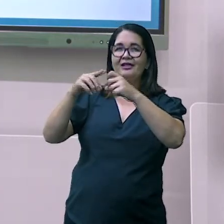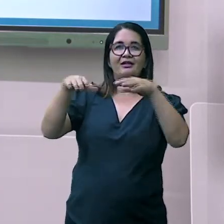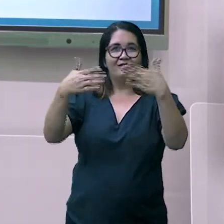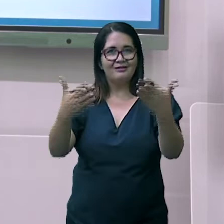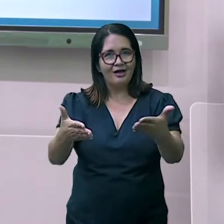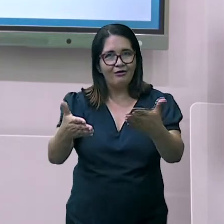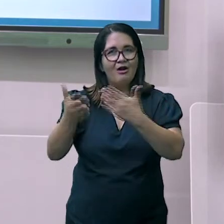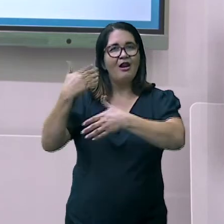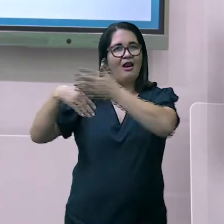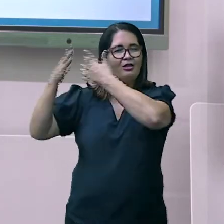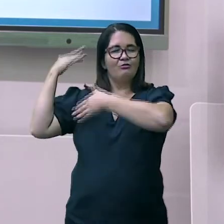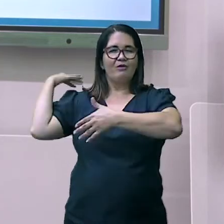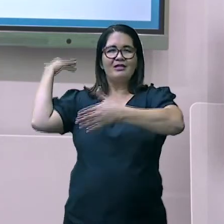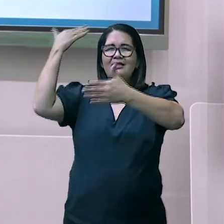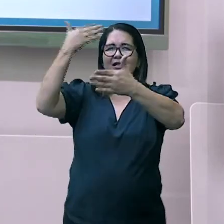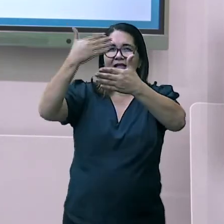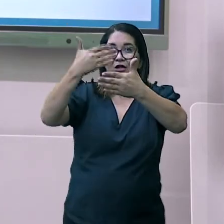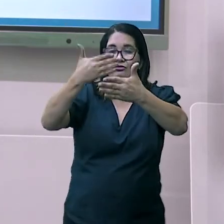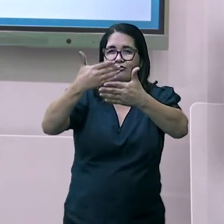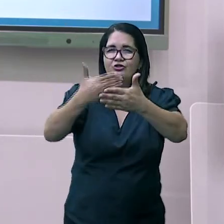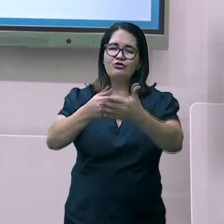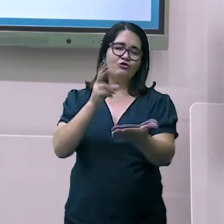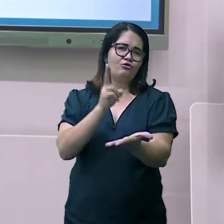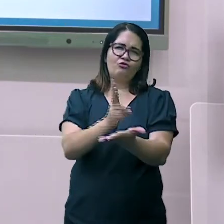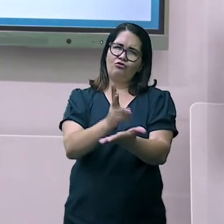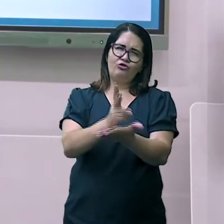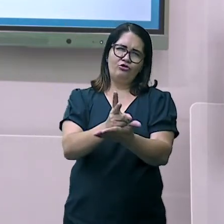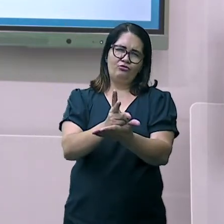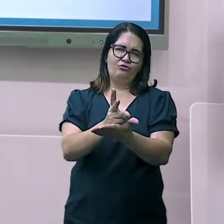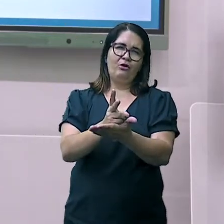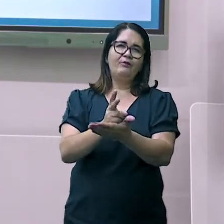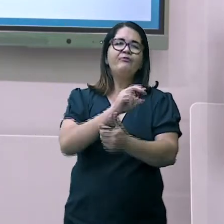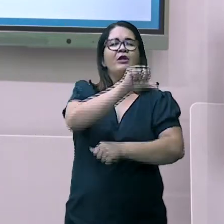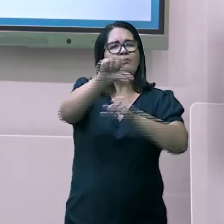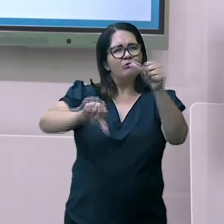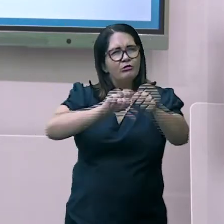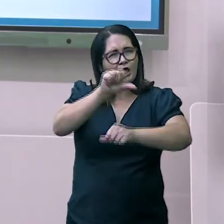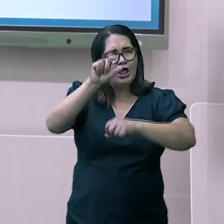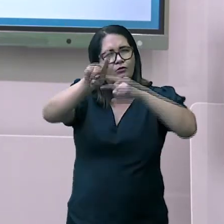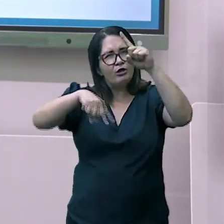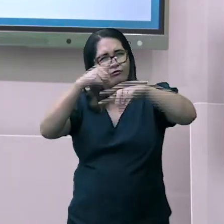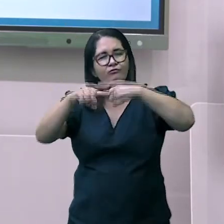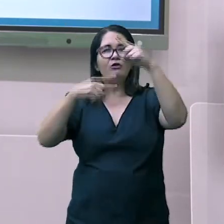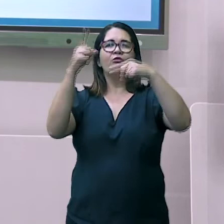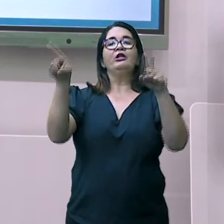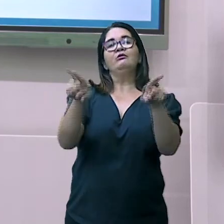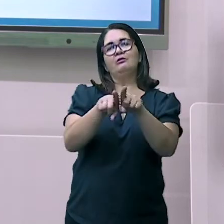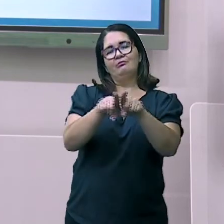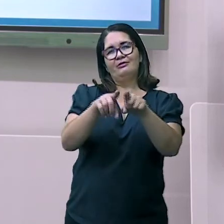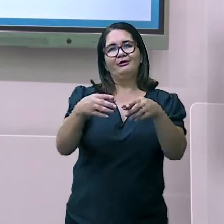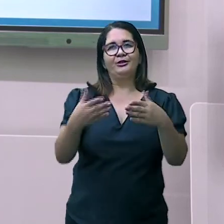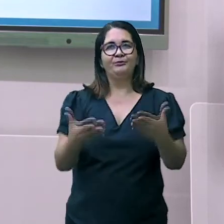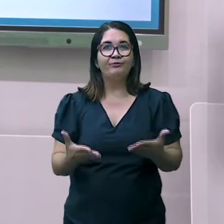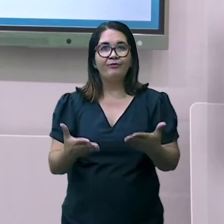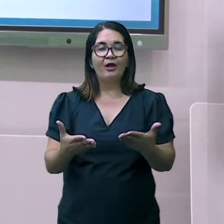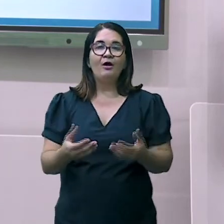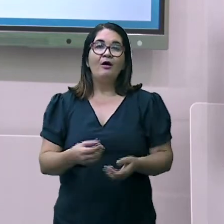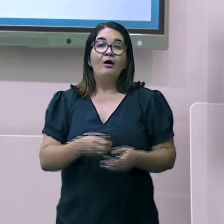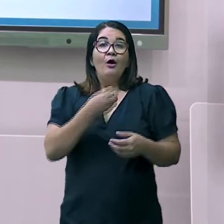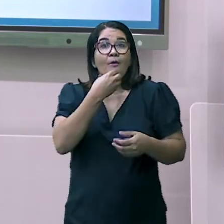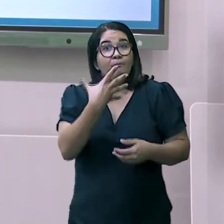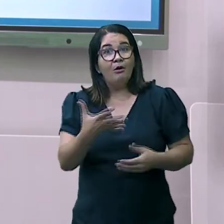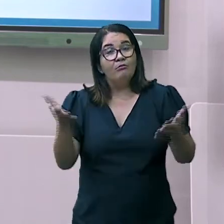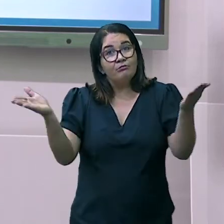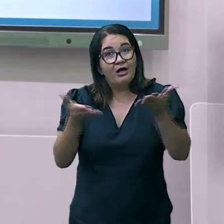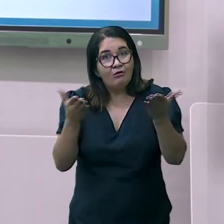evoluindo, graças a Deus, né? Bom, agora que já vimos as profissões,